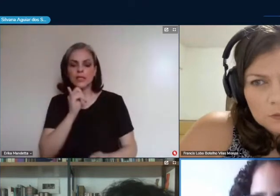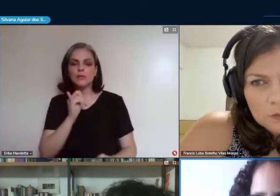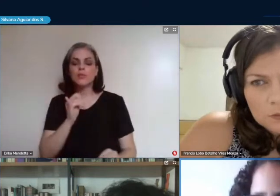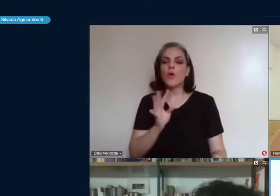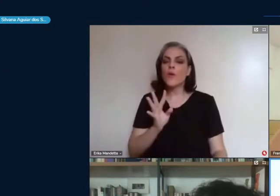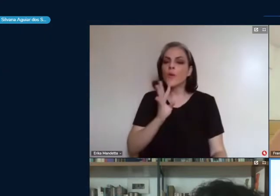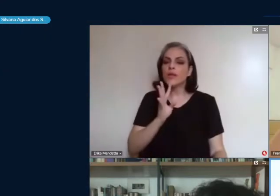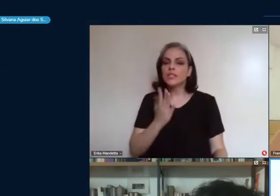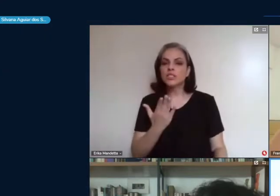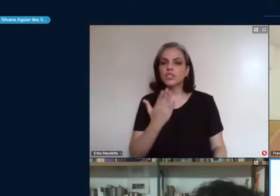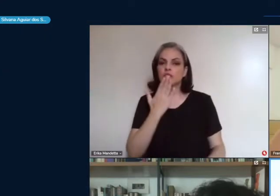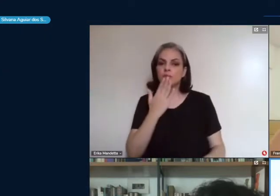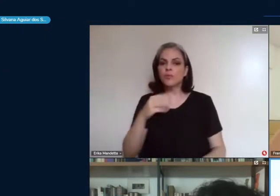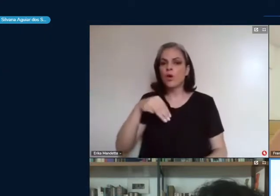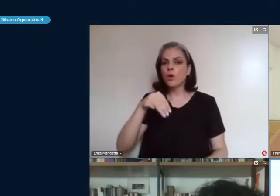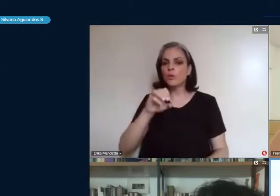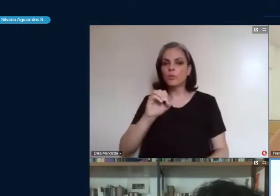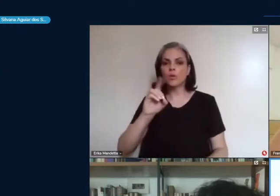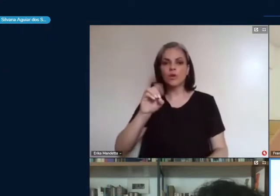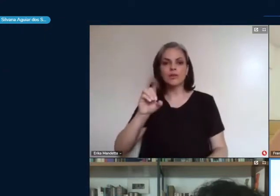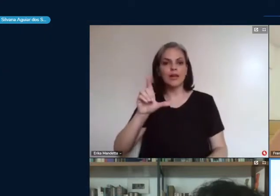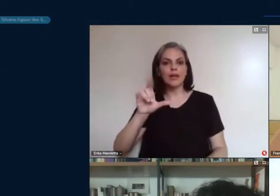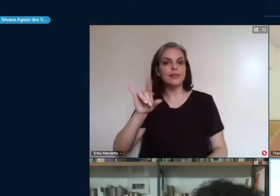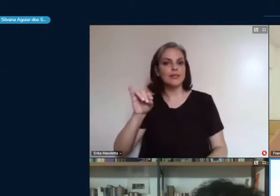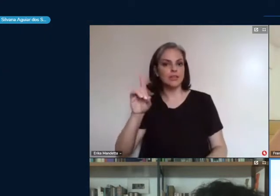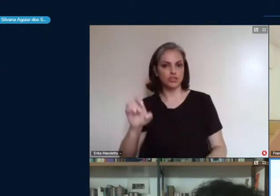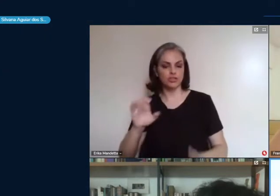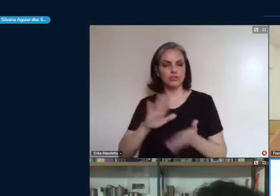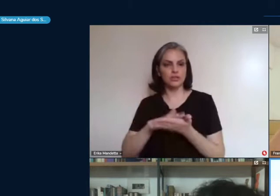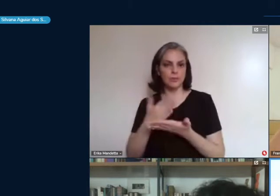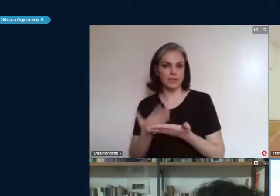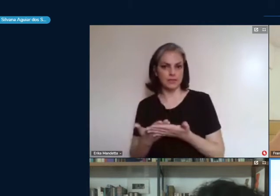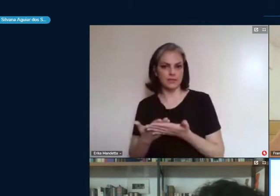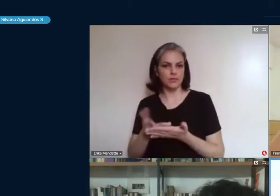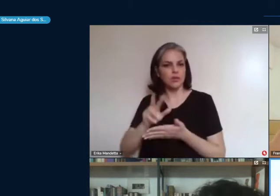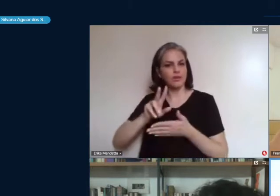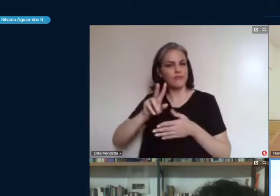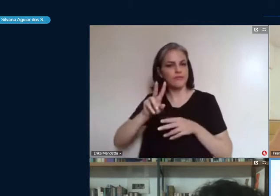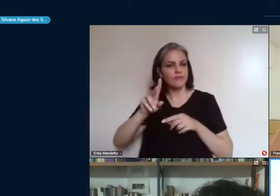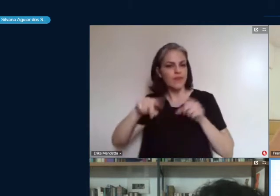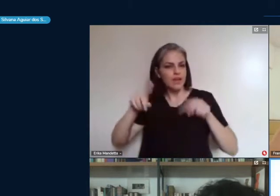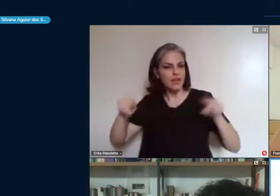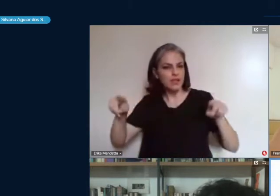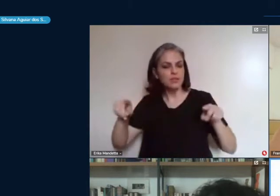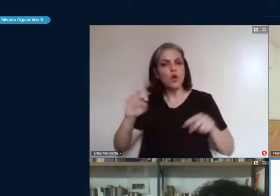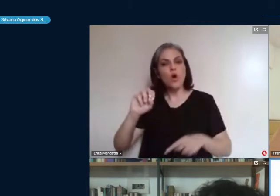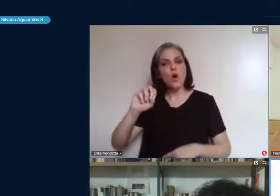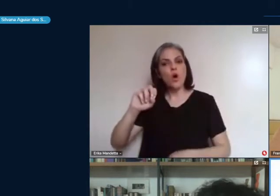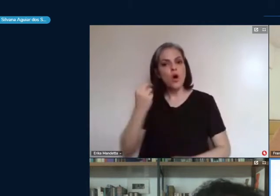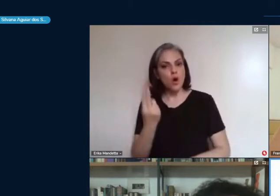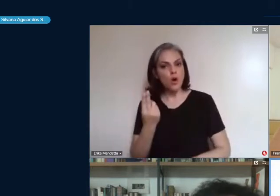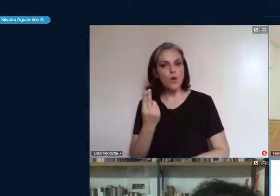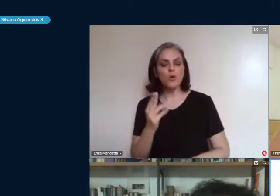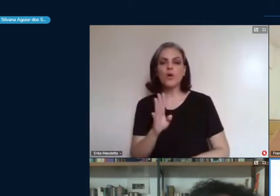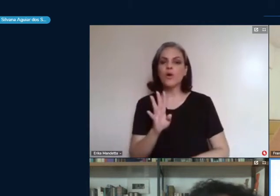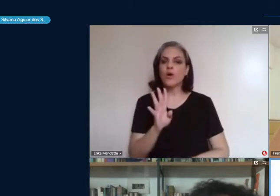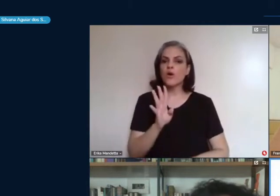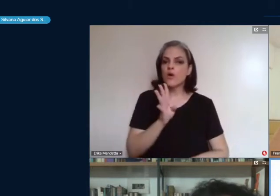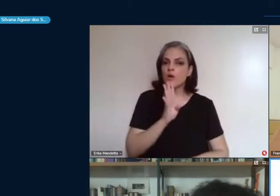e suas variantes? Ou conhecimento da interação